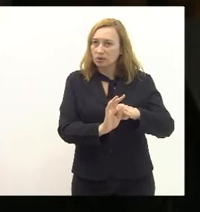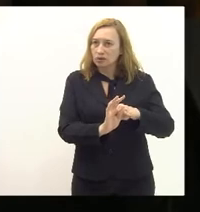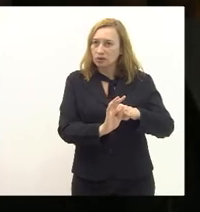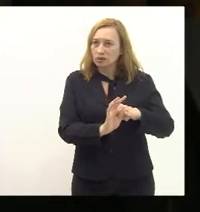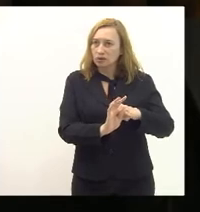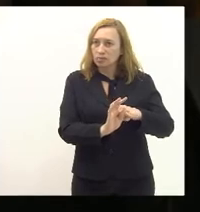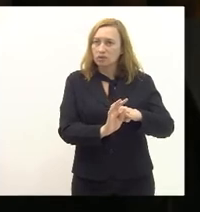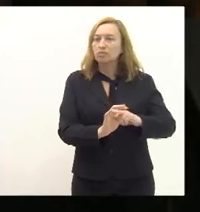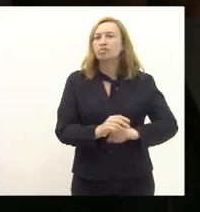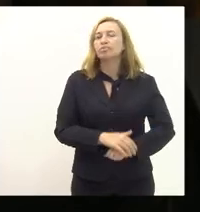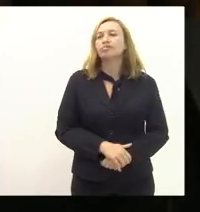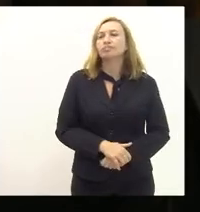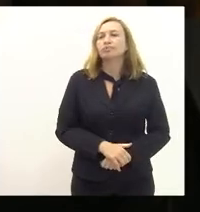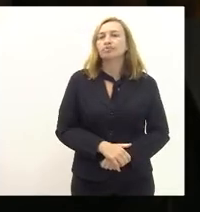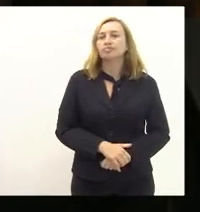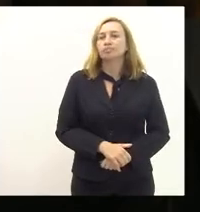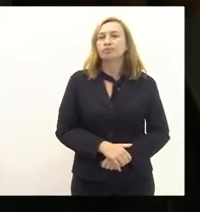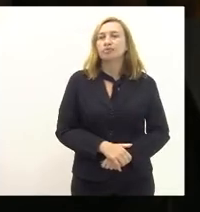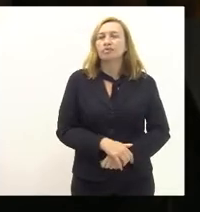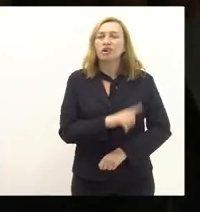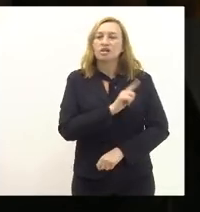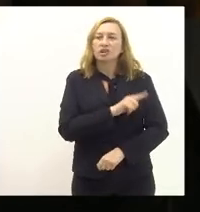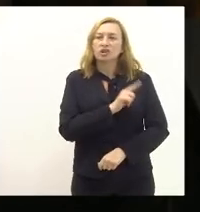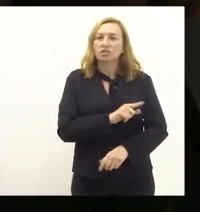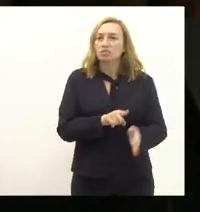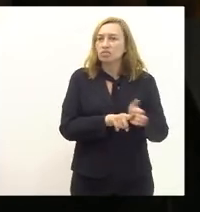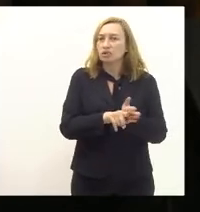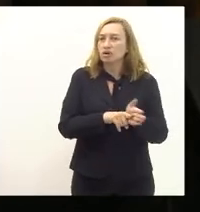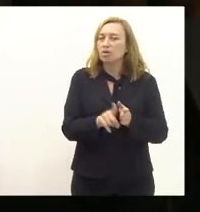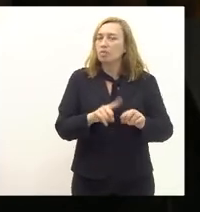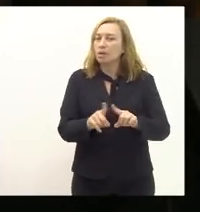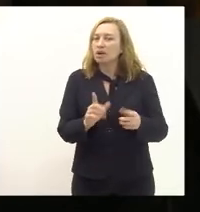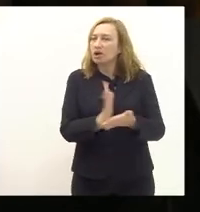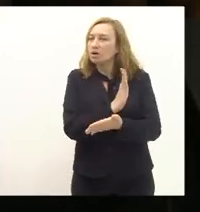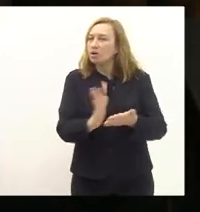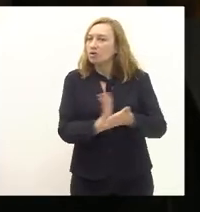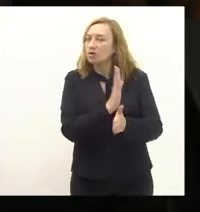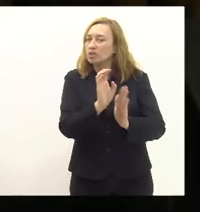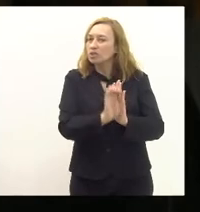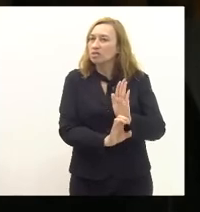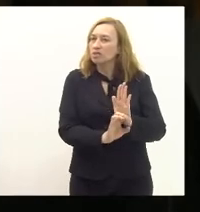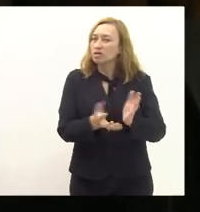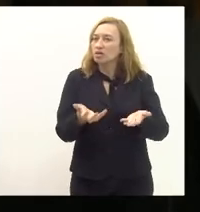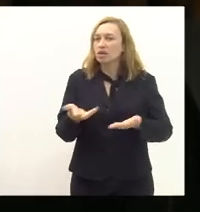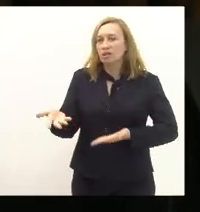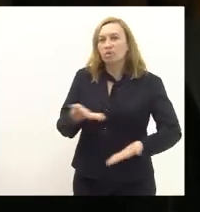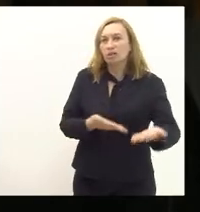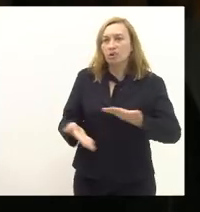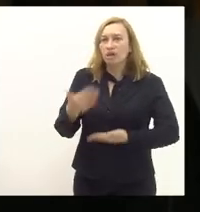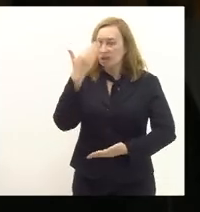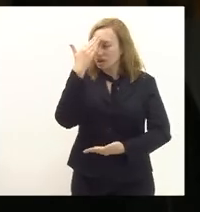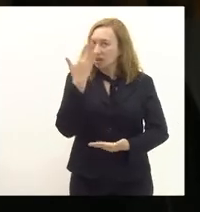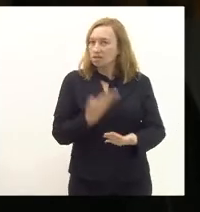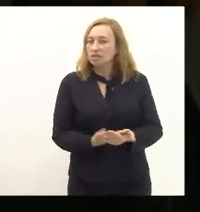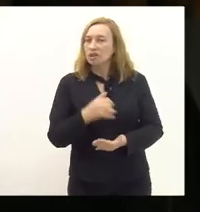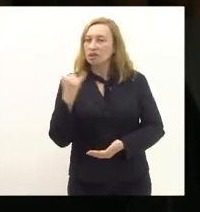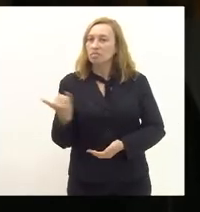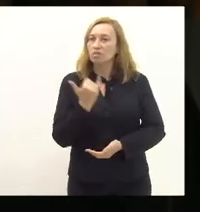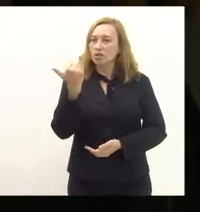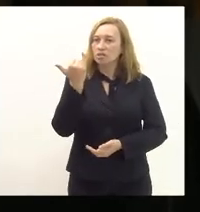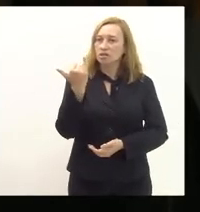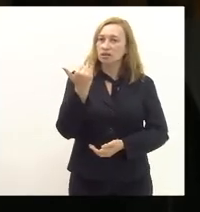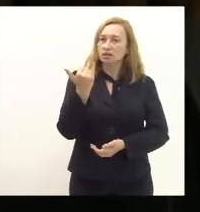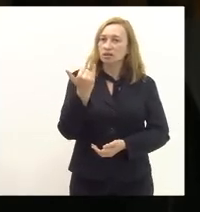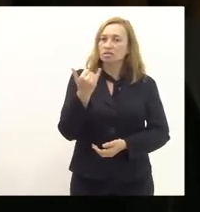operacional, mas no que se precisa nessa gestão fiscal. Mas tem algumas emendas aqui que eu queria compartilhar, que acredito que seriam muito importantes